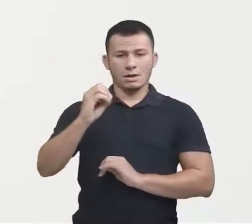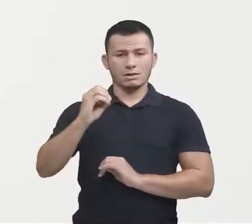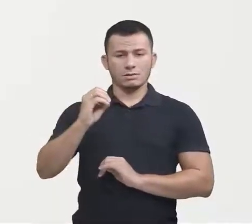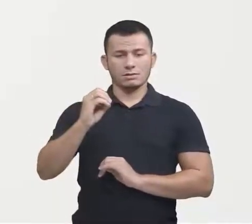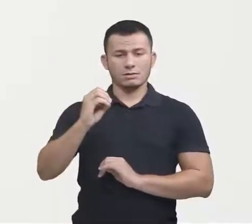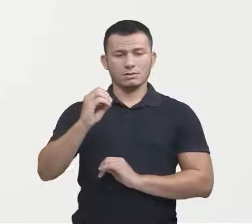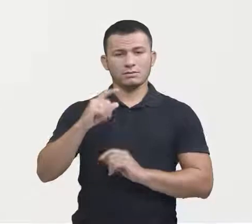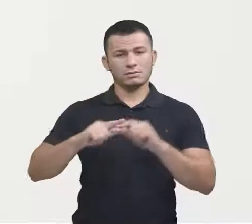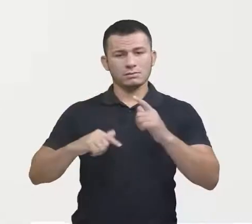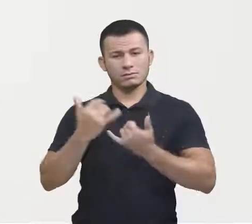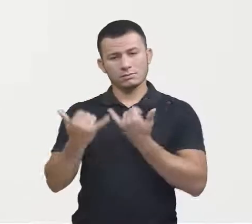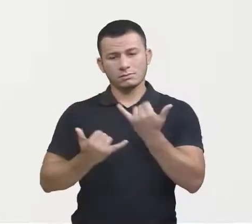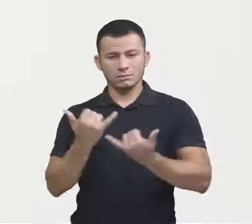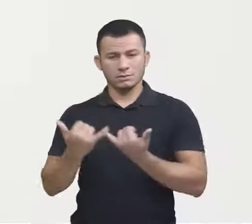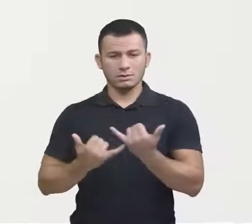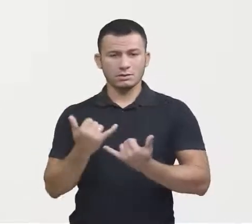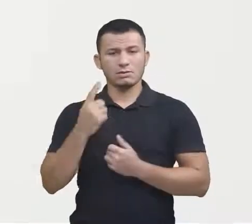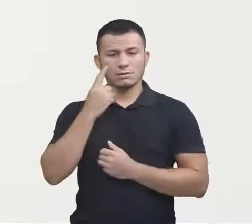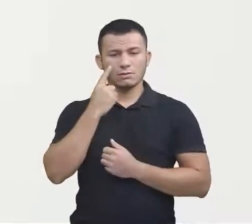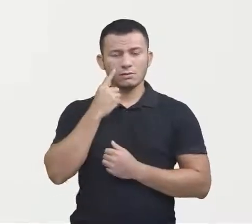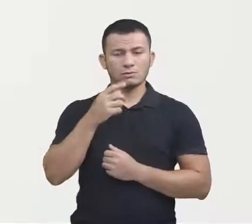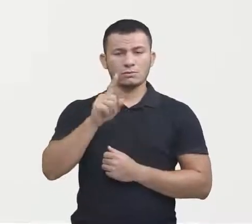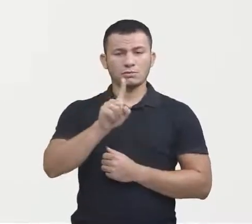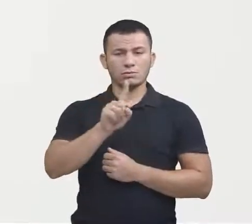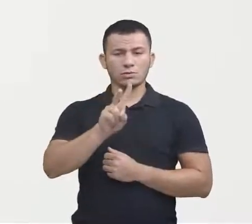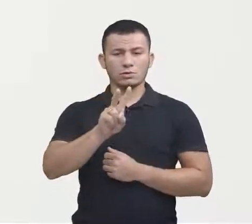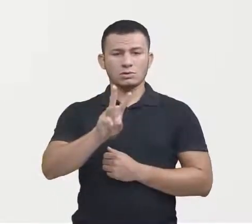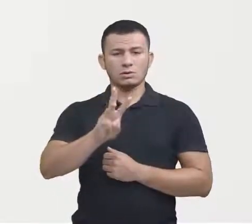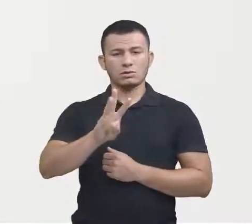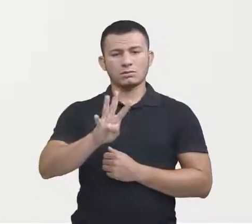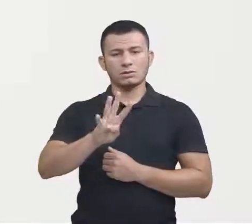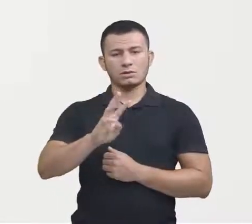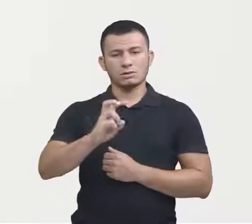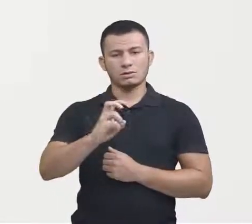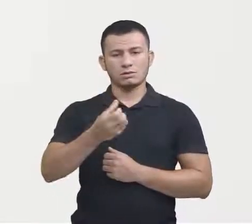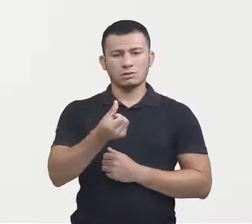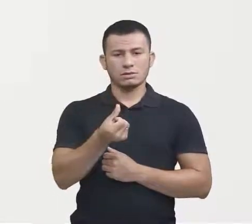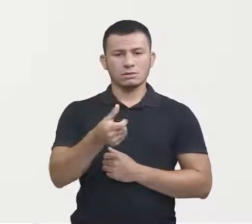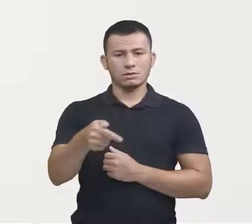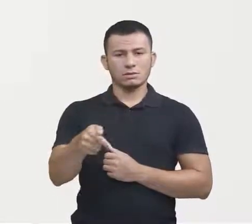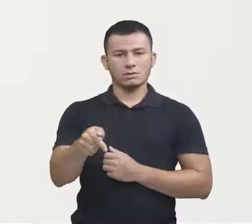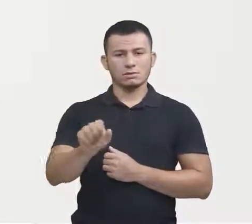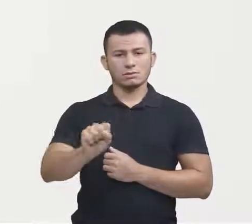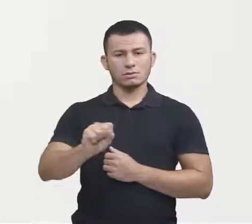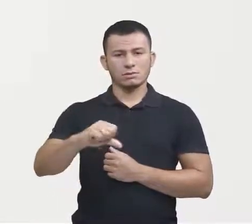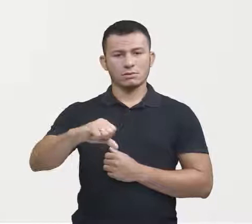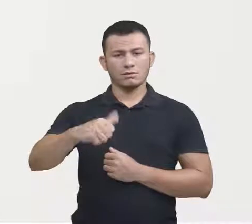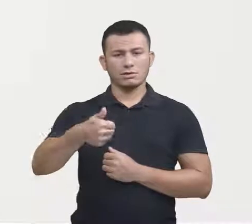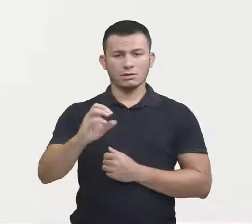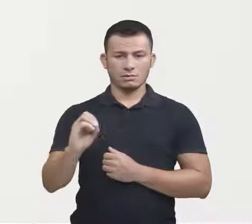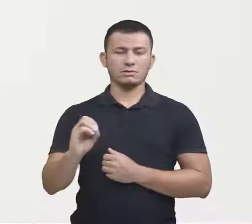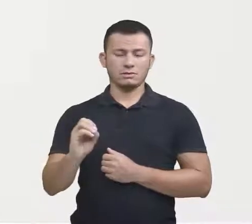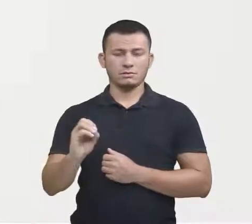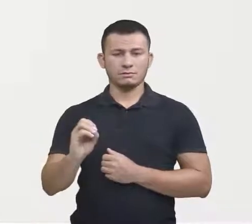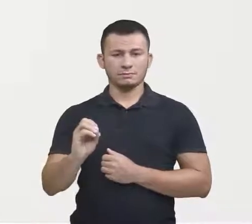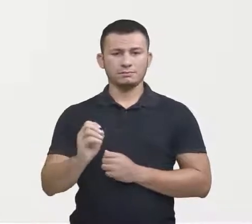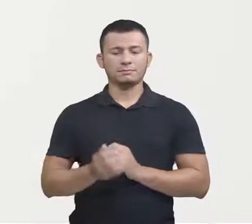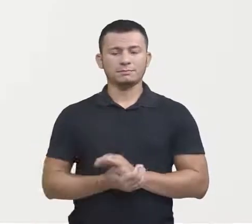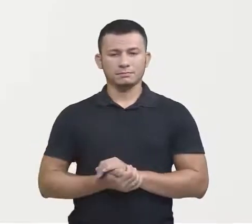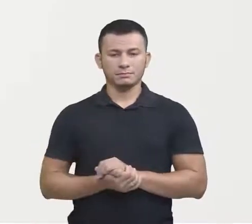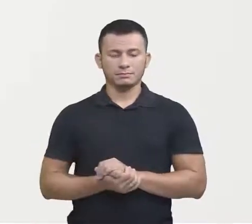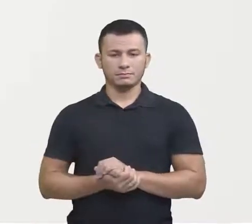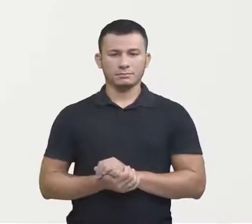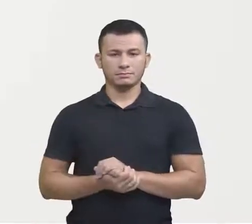brinquedos aqui ó 1 2 3 4 5 6 7 8 9 10